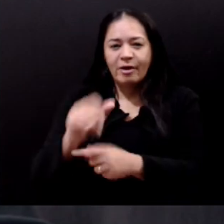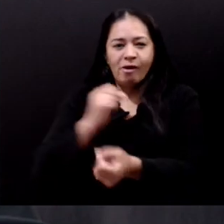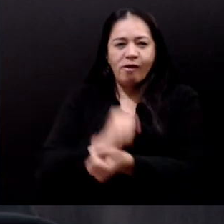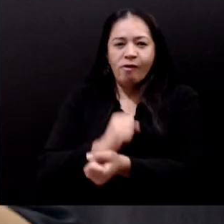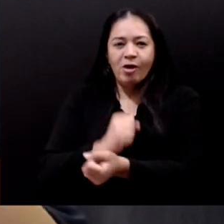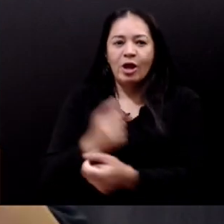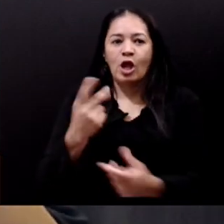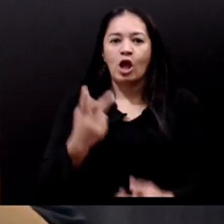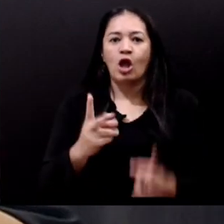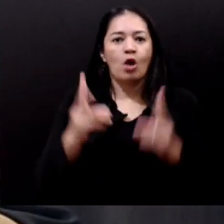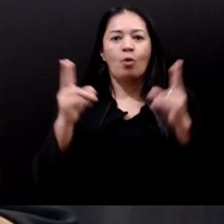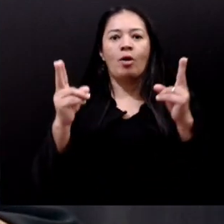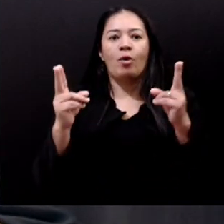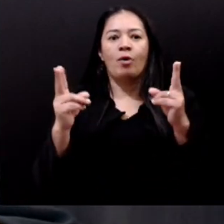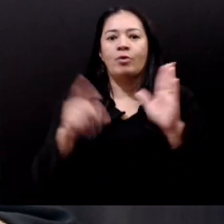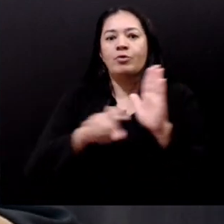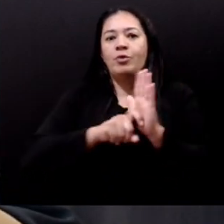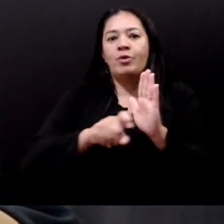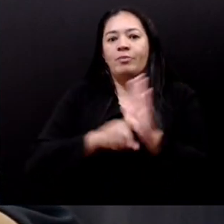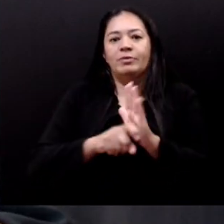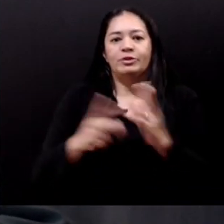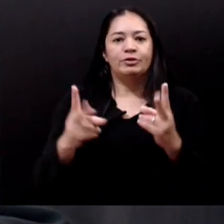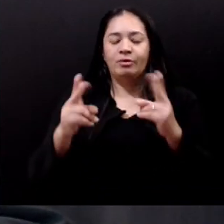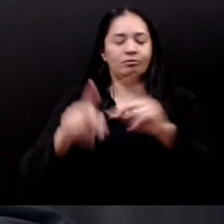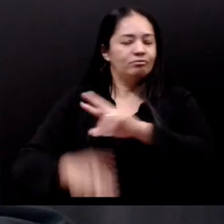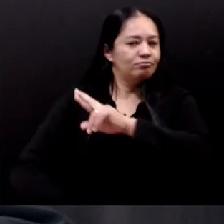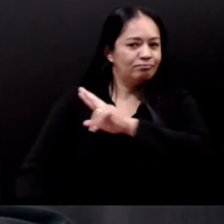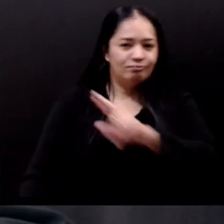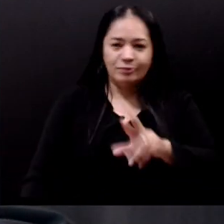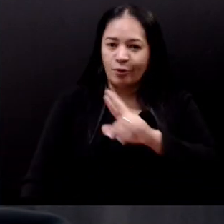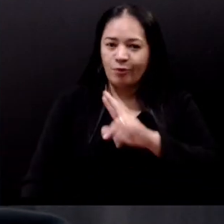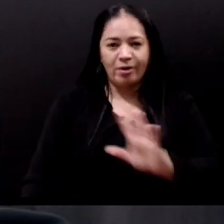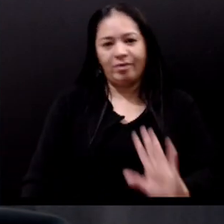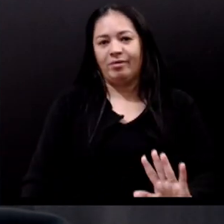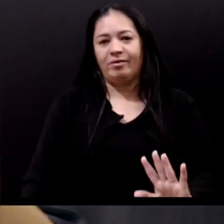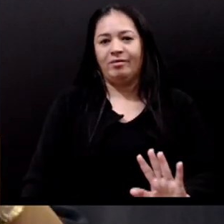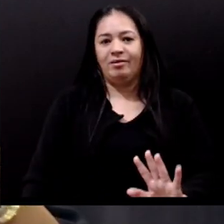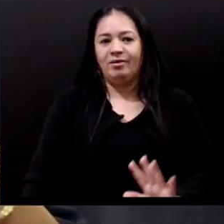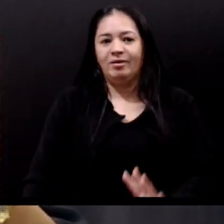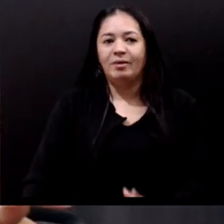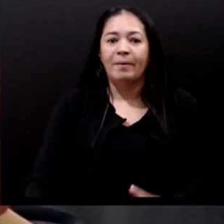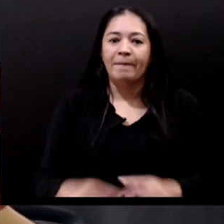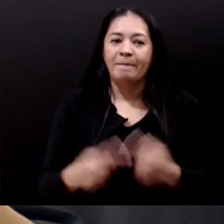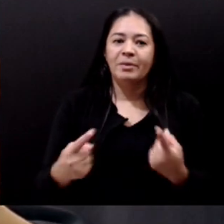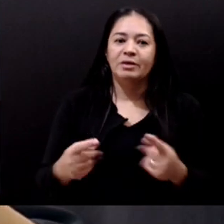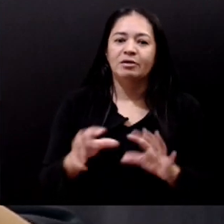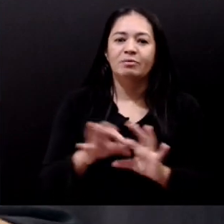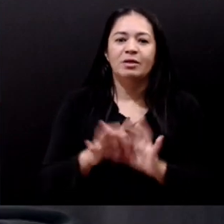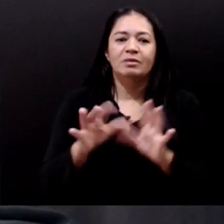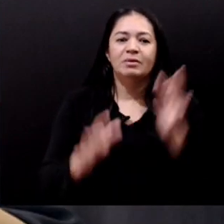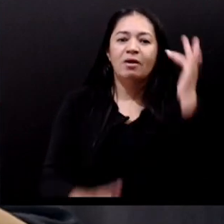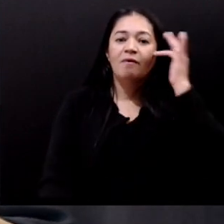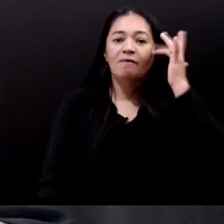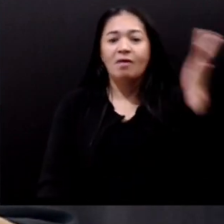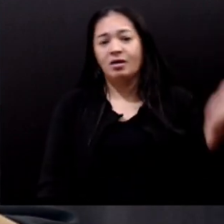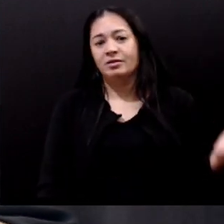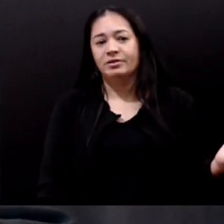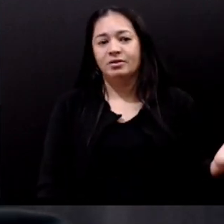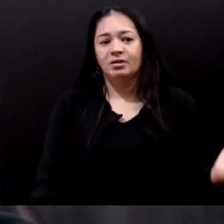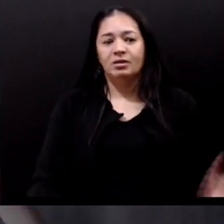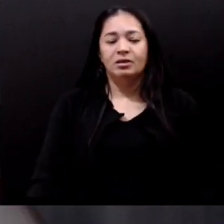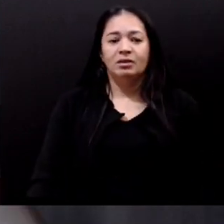uma substância, Uhum. né, uma droga, algo assim. Uhum. Mas é uma liberação muito fácil de dopamina, Uhum. assim como um